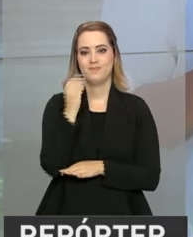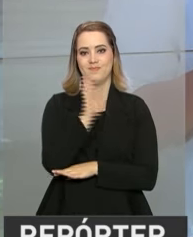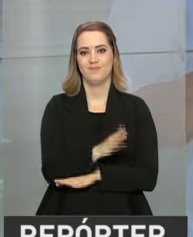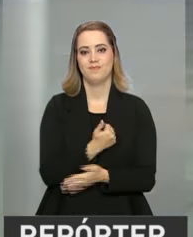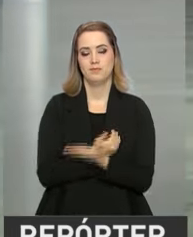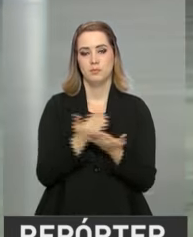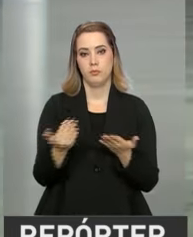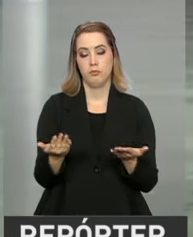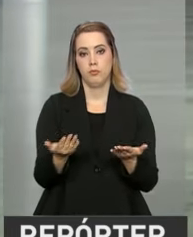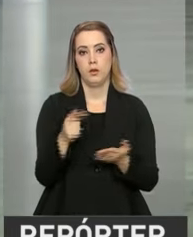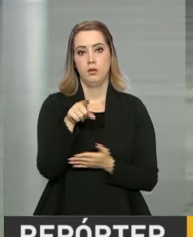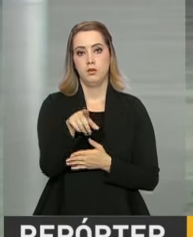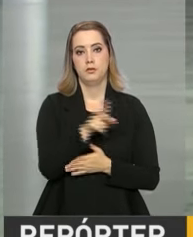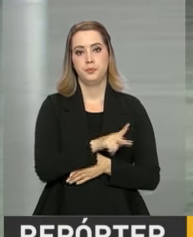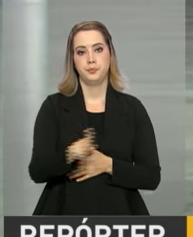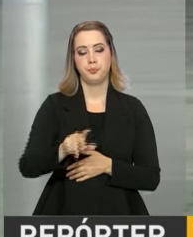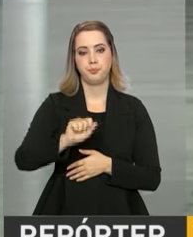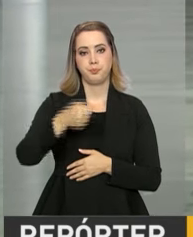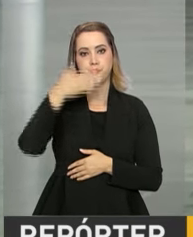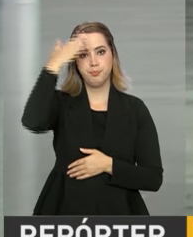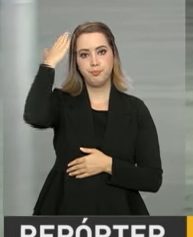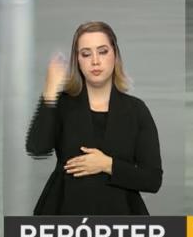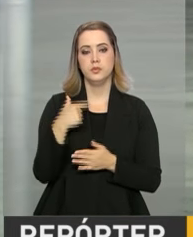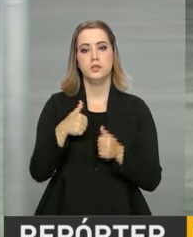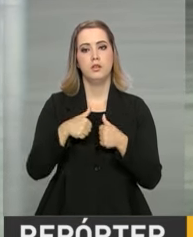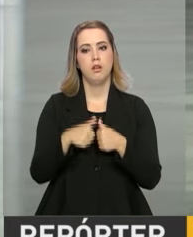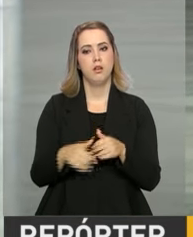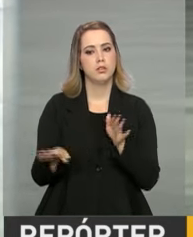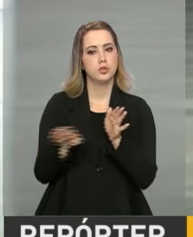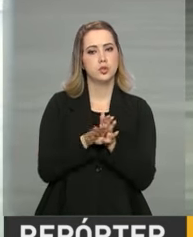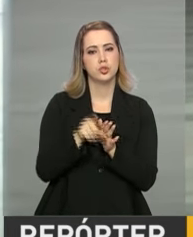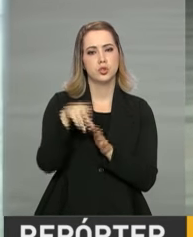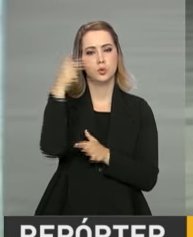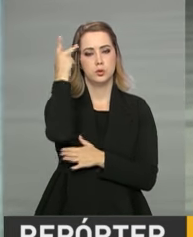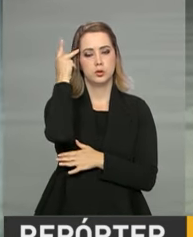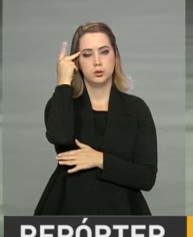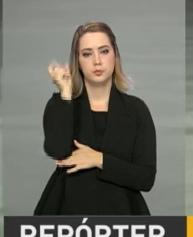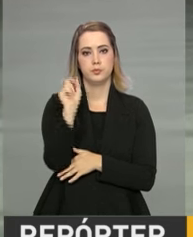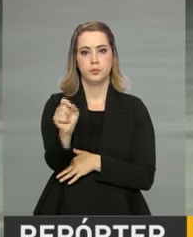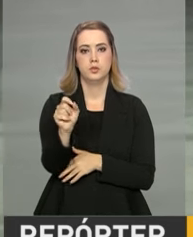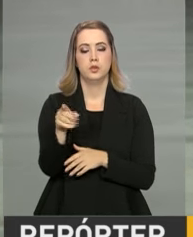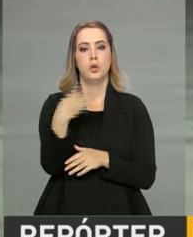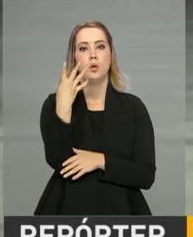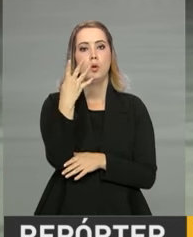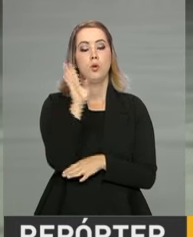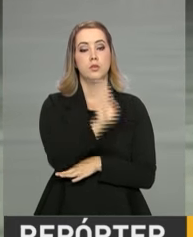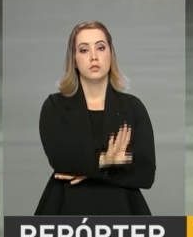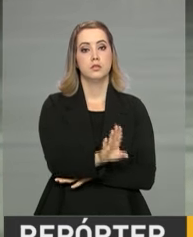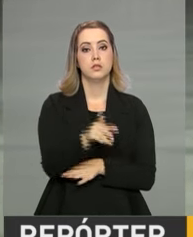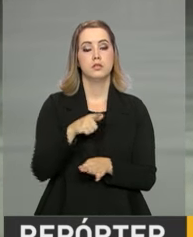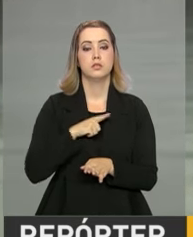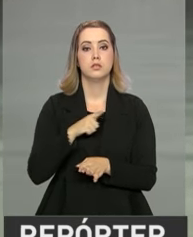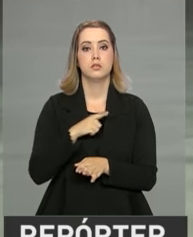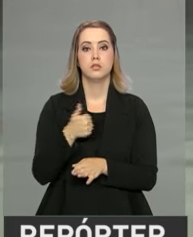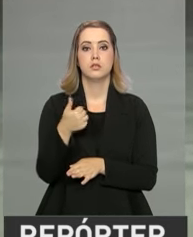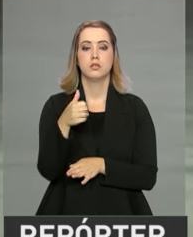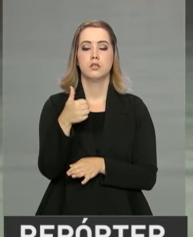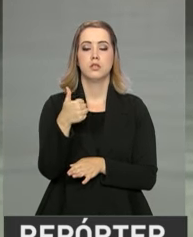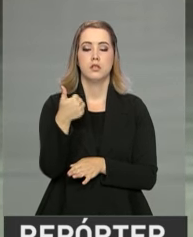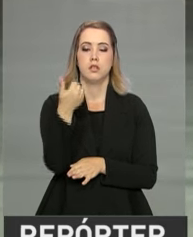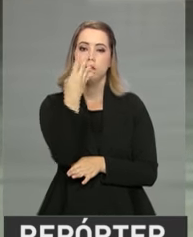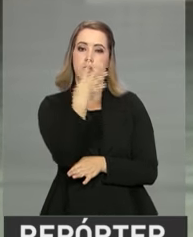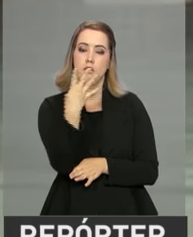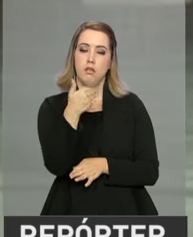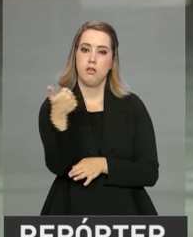tarde. Boa tarde a todos. O presidente interino Rodrigo Maia está a caminho de São Paulo, onde participa às 4 da tarde da 14ª